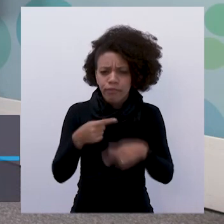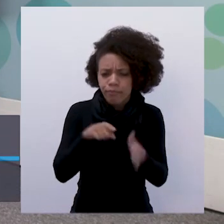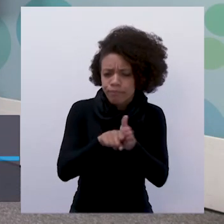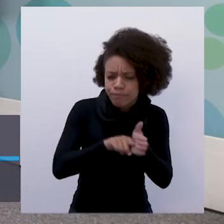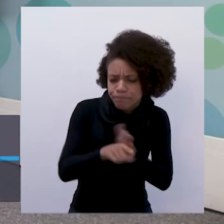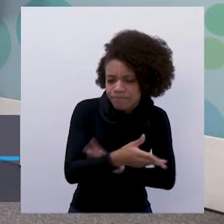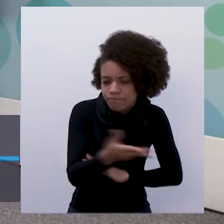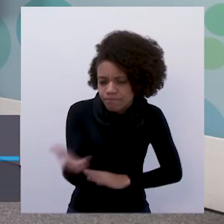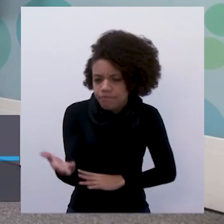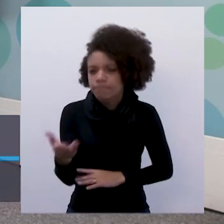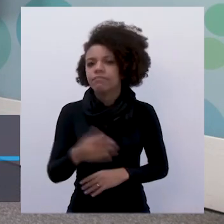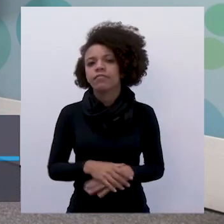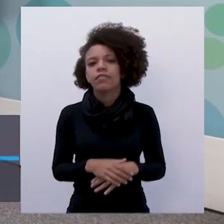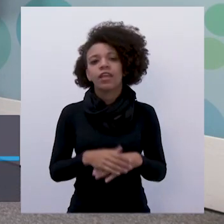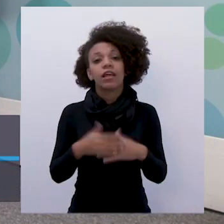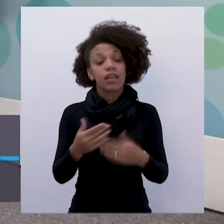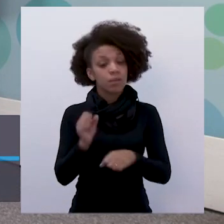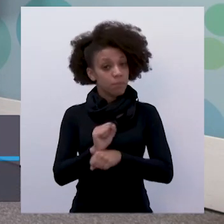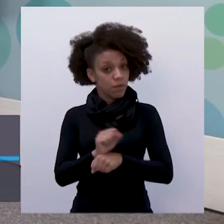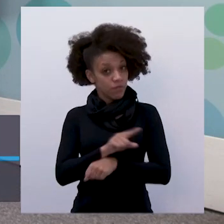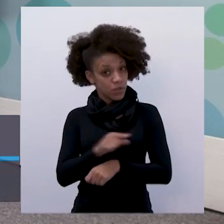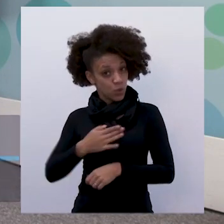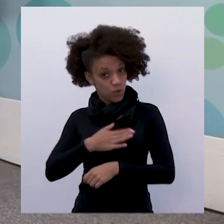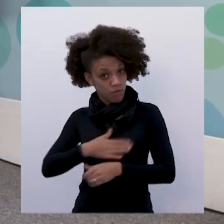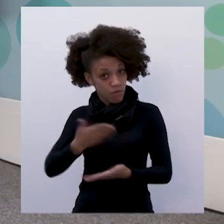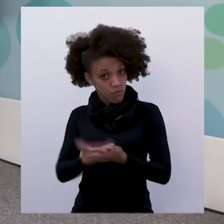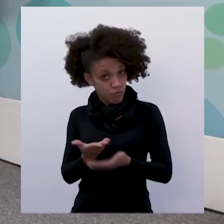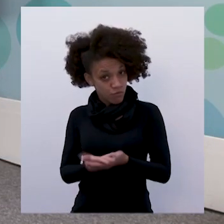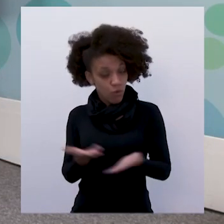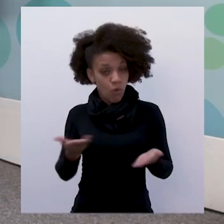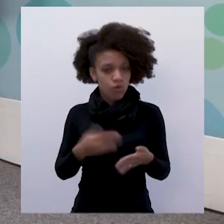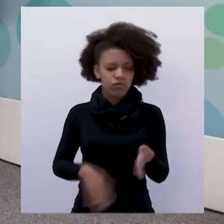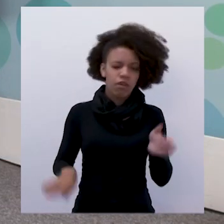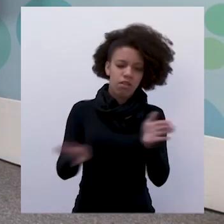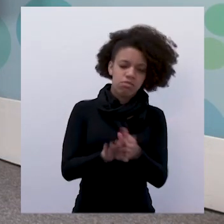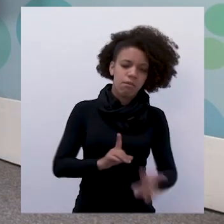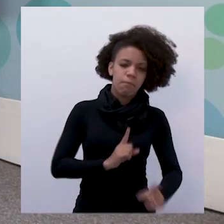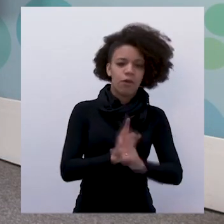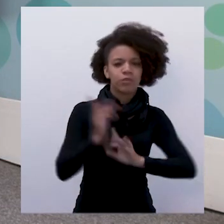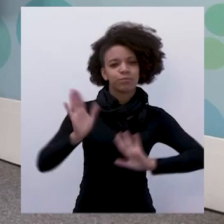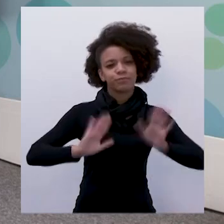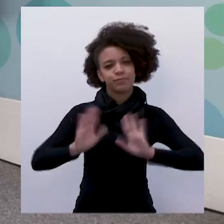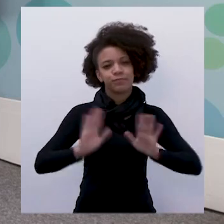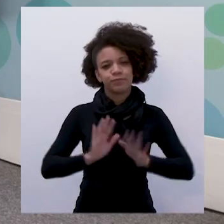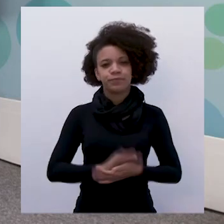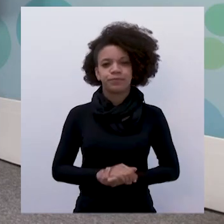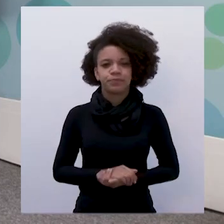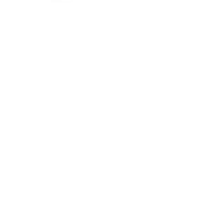vocês, espero que vocês tenham gostado da aula de hoje e até a próxima. Tchau, tchau!